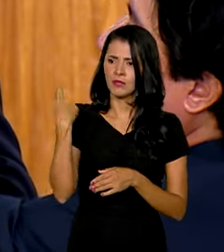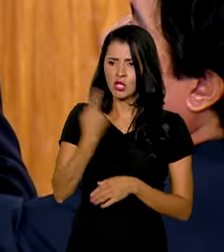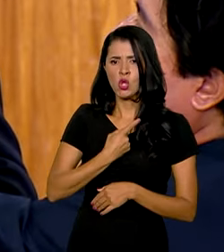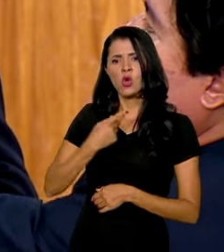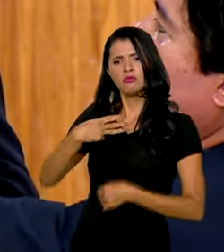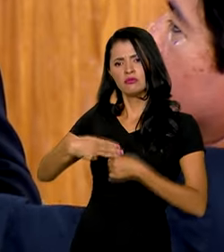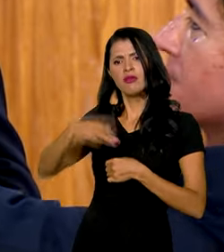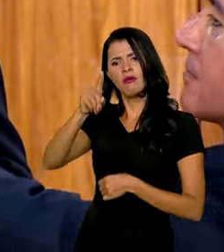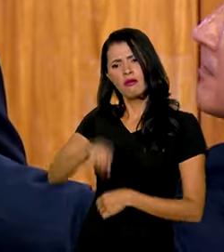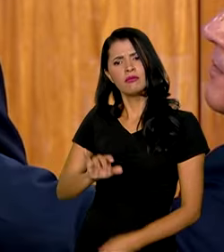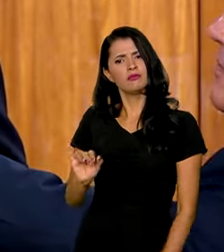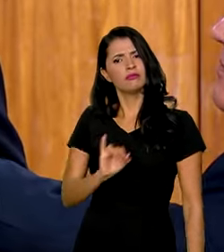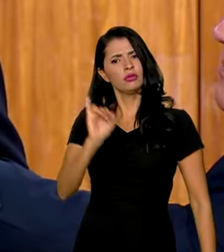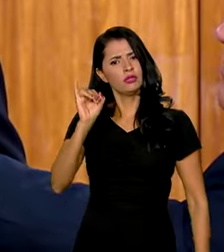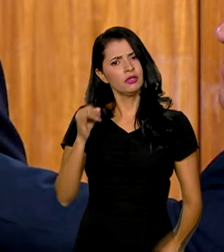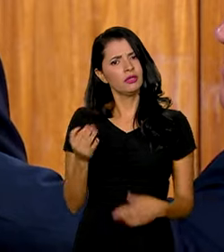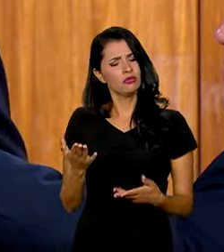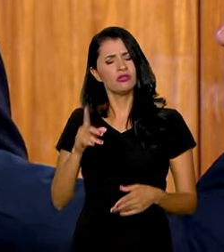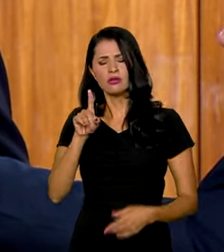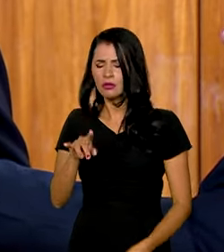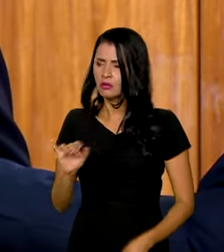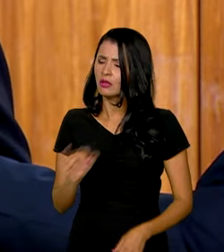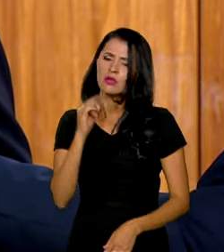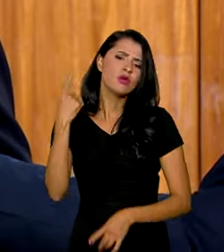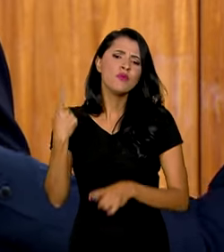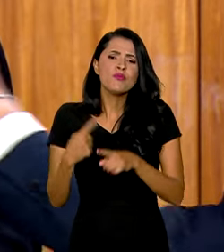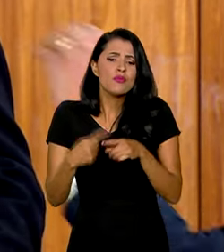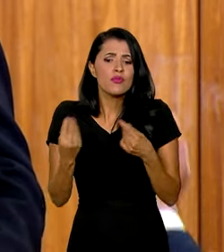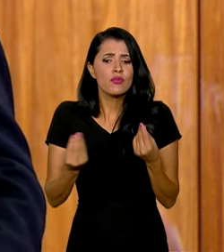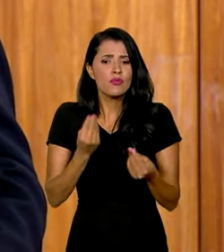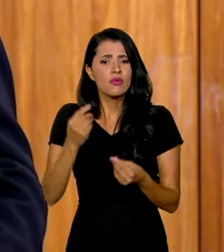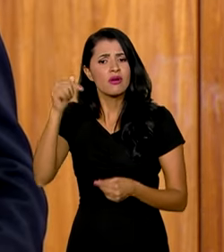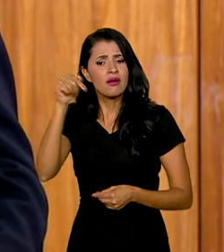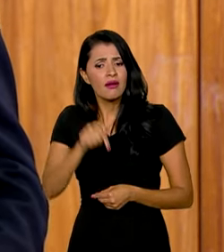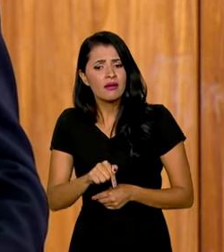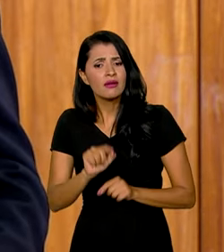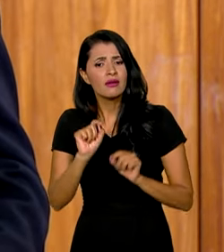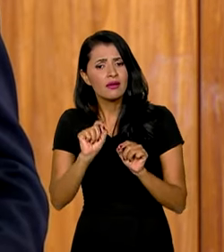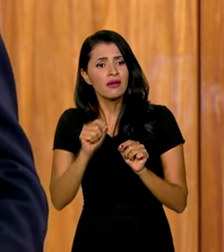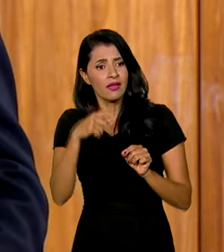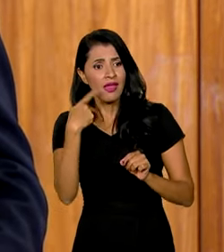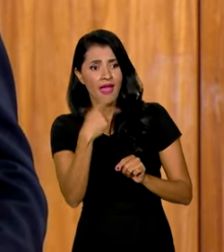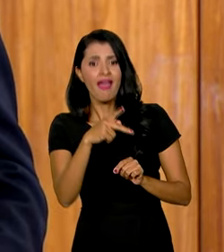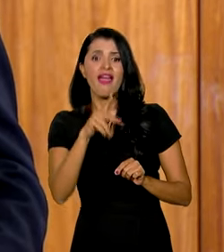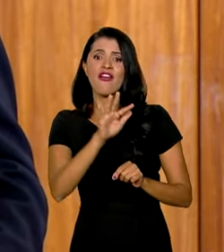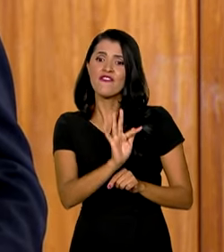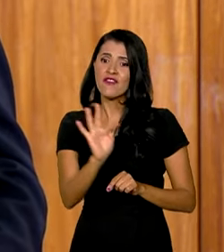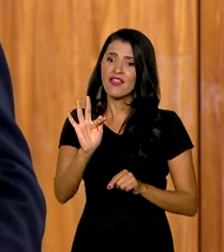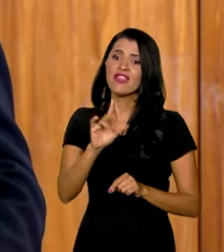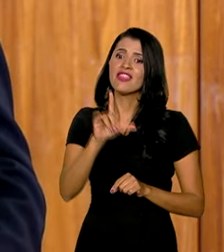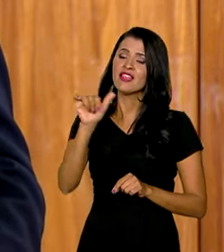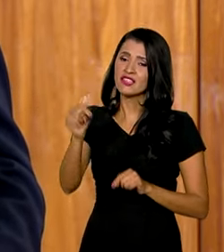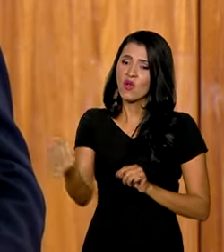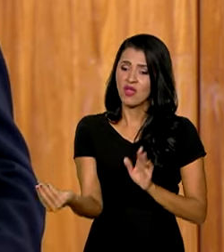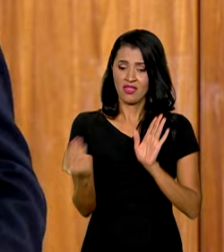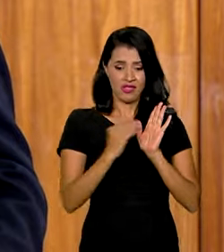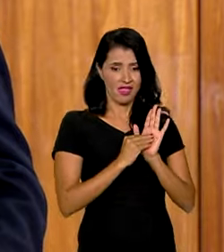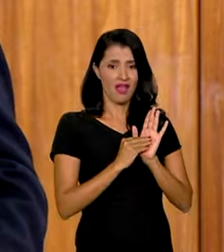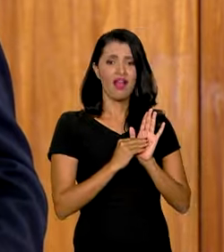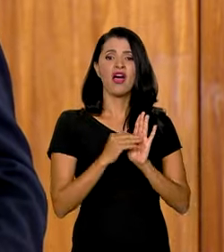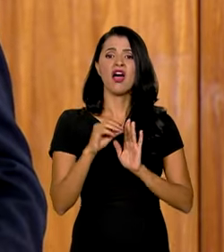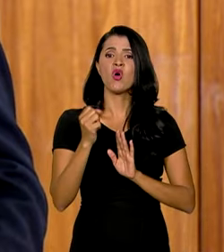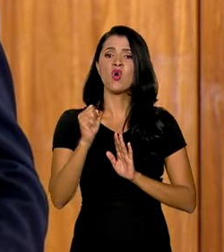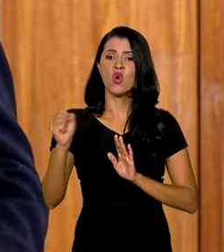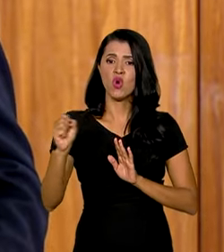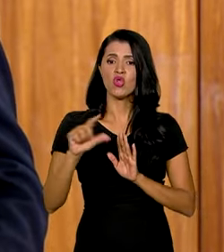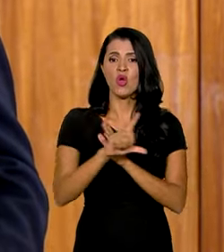municípios, fundamental. Fundamental porque aqui exatamente está a federação que está lá escrito desde de 88.